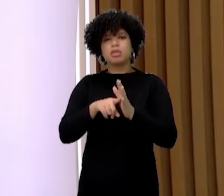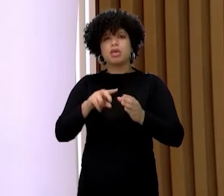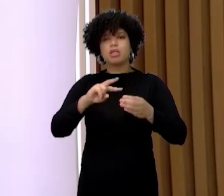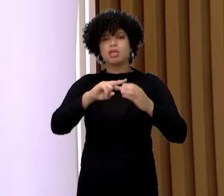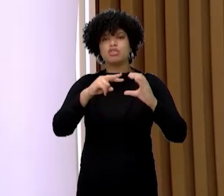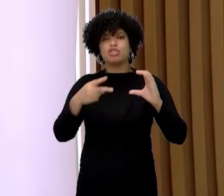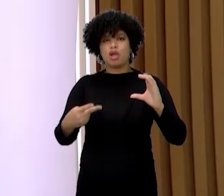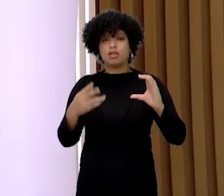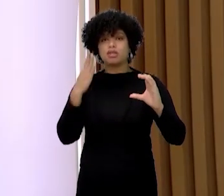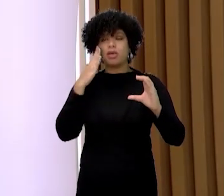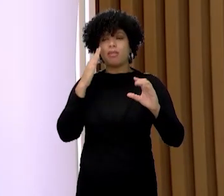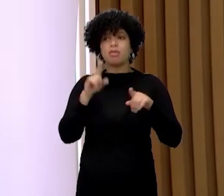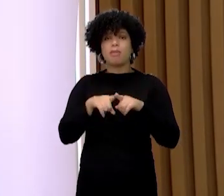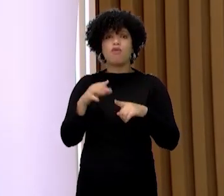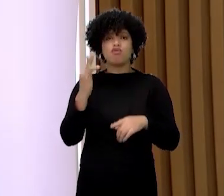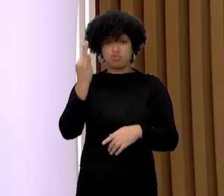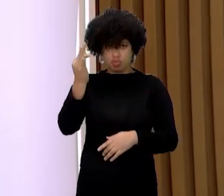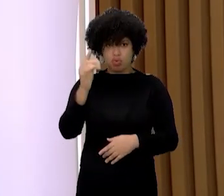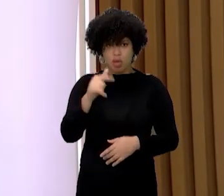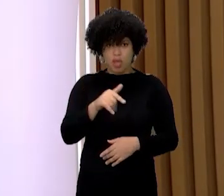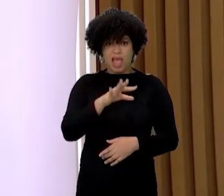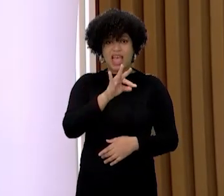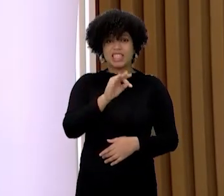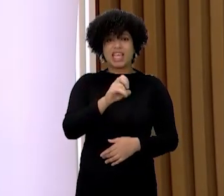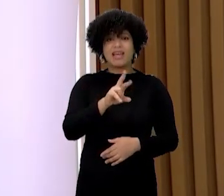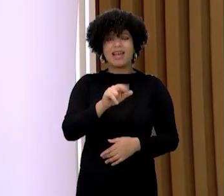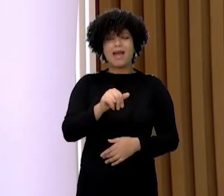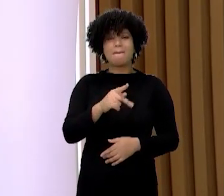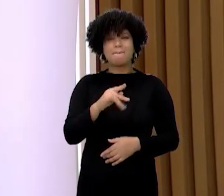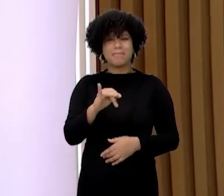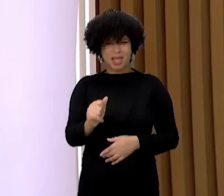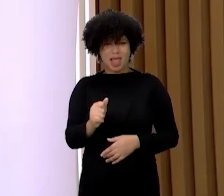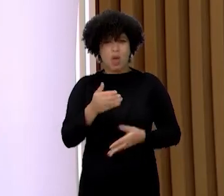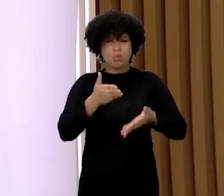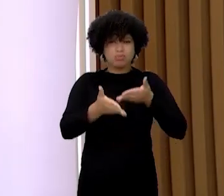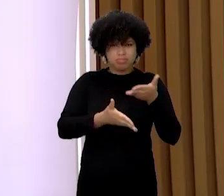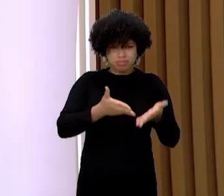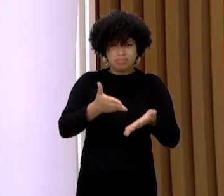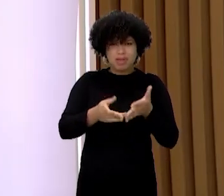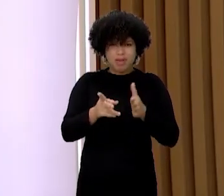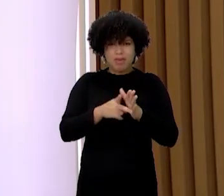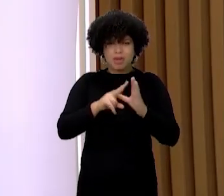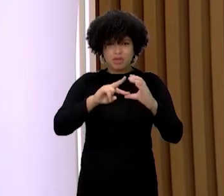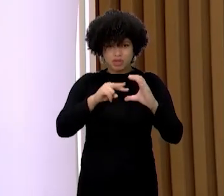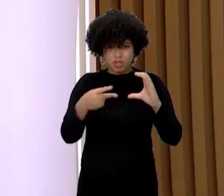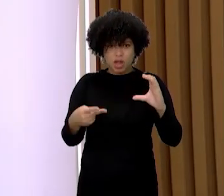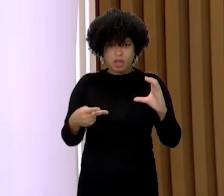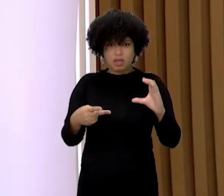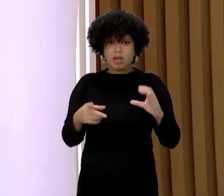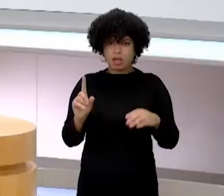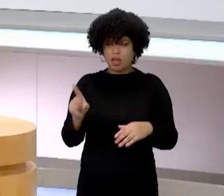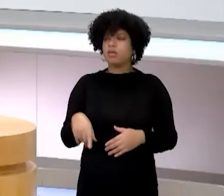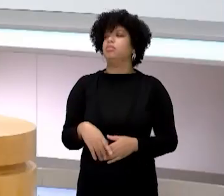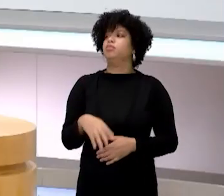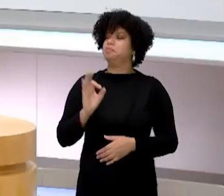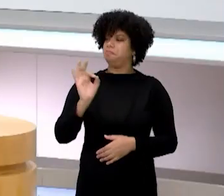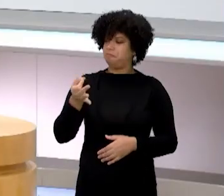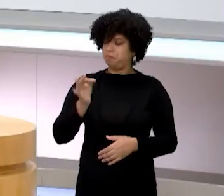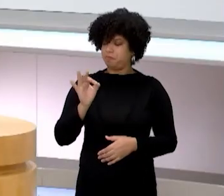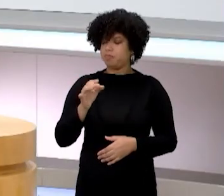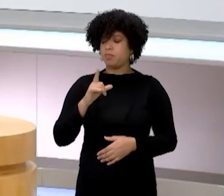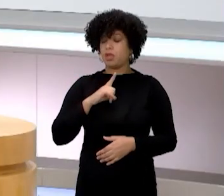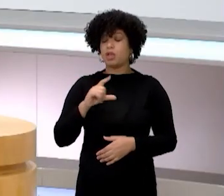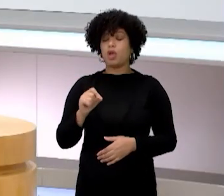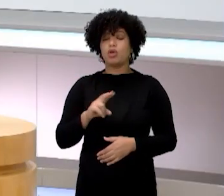questões futuras também da pessoa, né? Também. Que é a questão ética que entra, exato, né? Essa aí que exato. É e aí a gente tem, né,